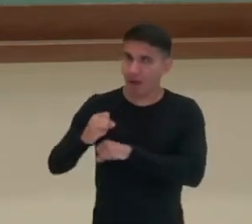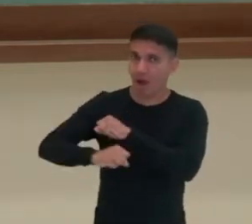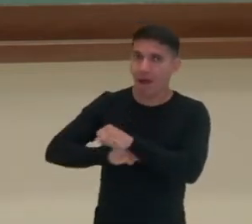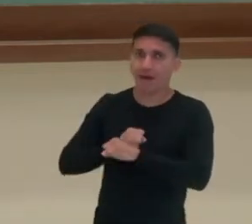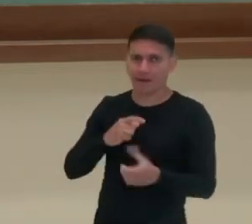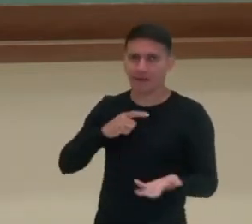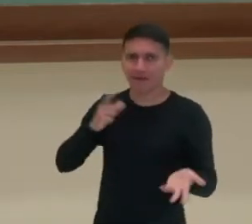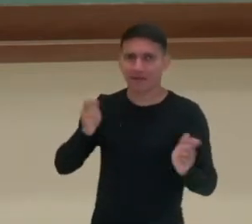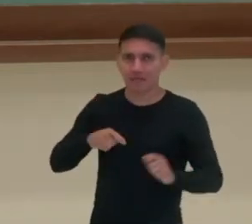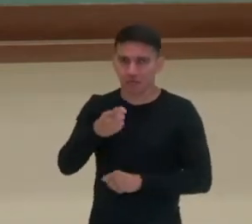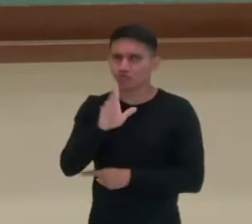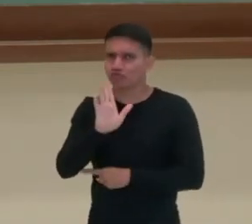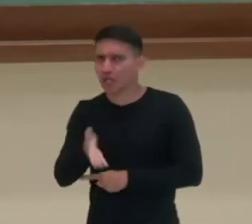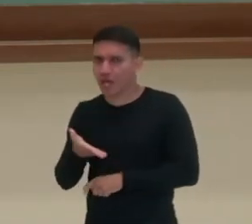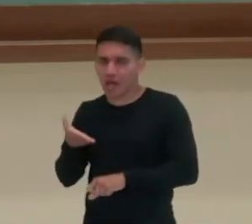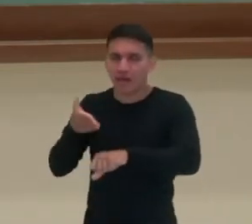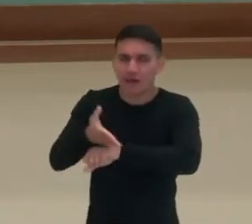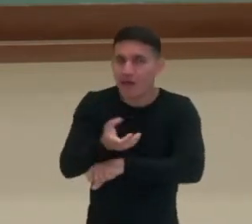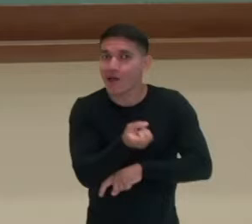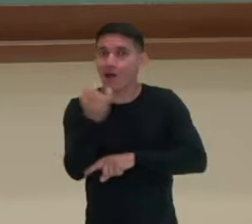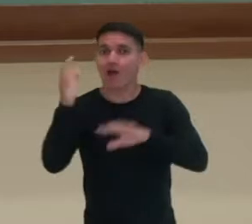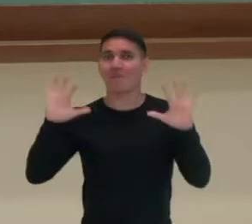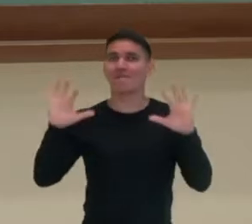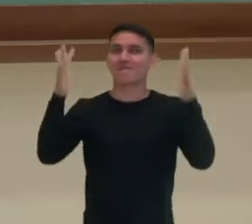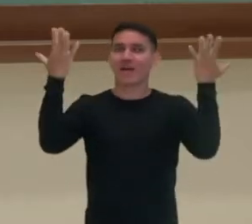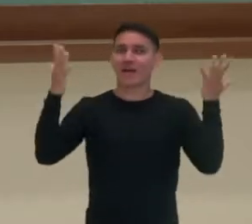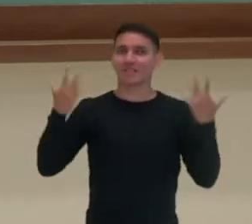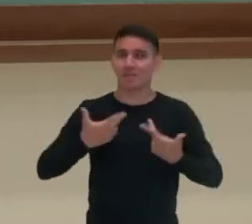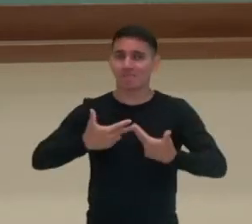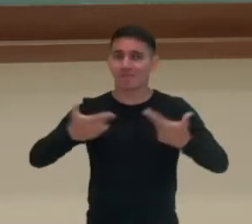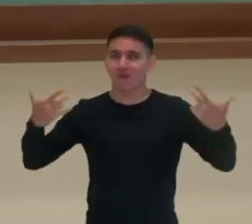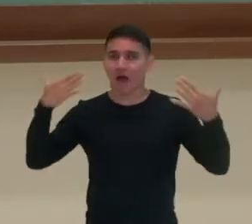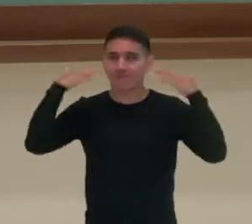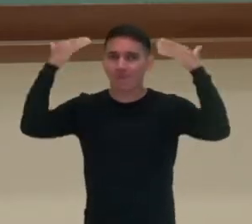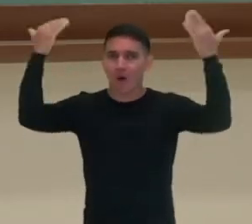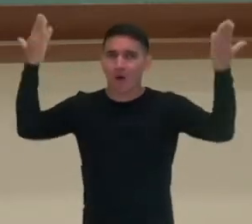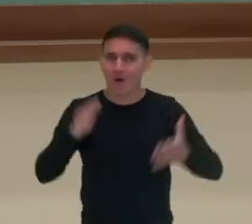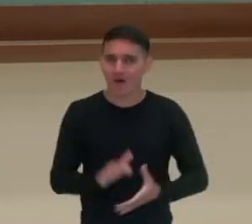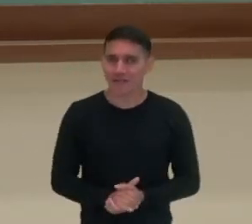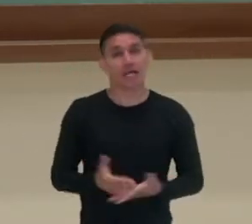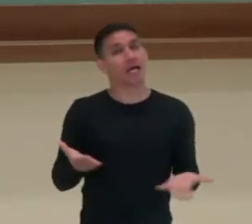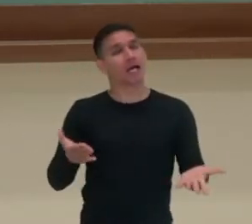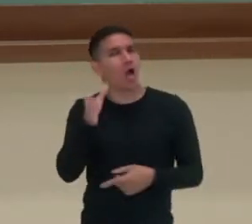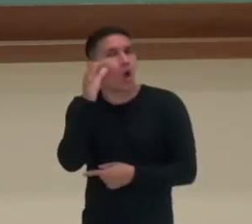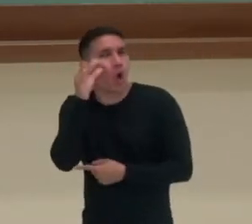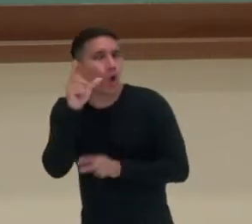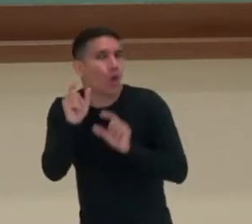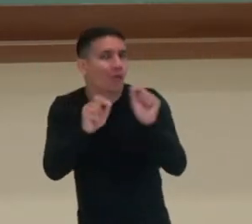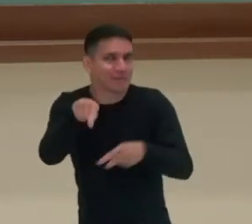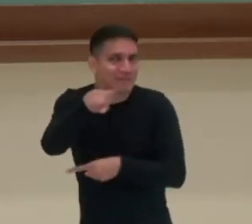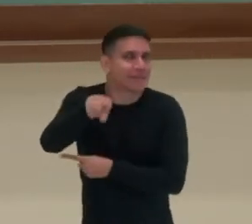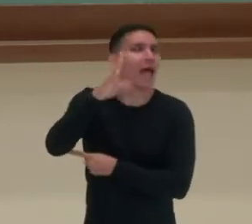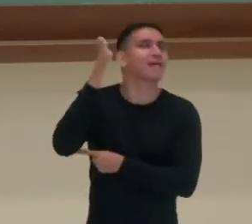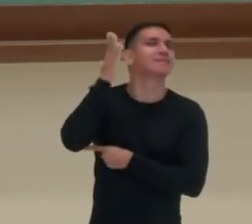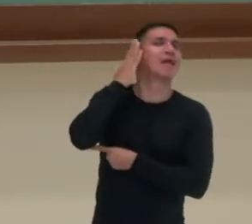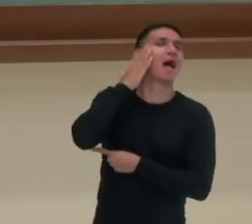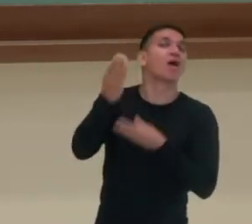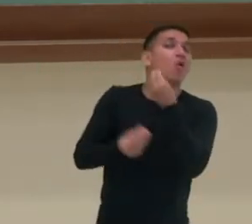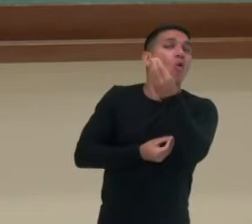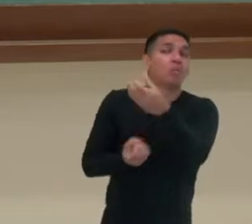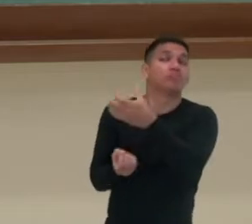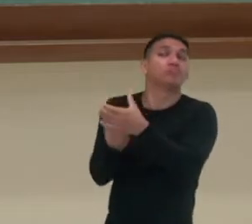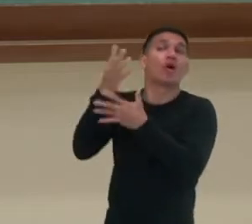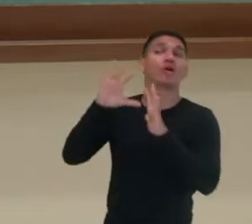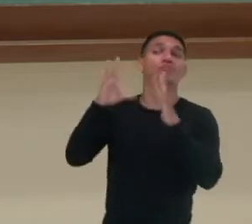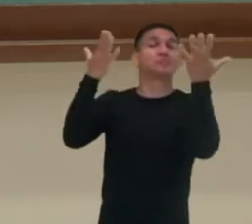que você já foi em alguma festa popular? Curiosamente, você sabe como ela